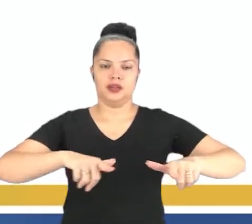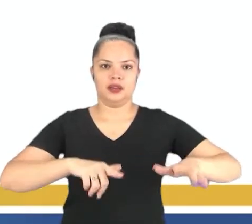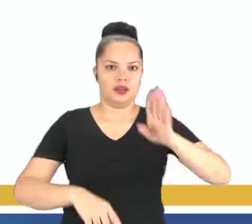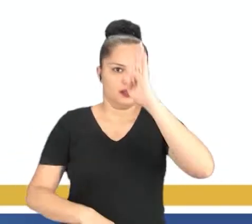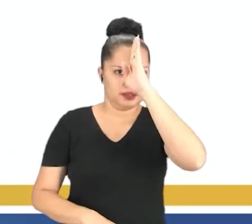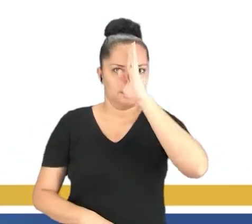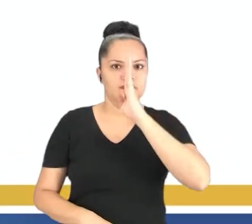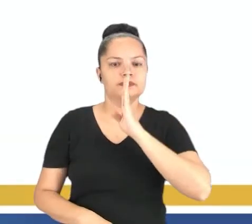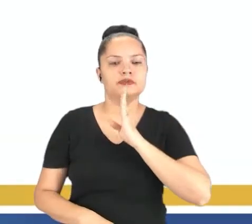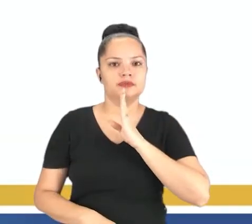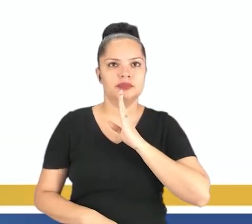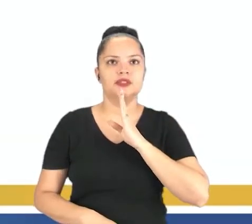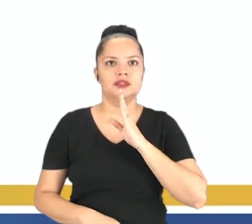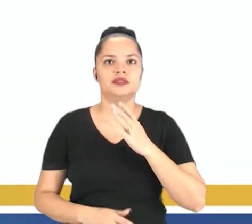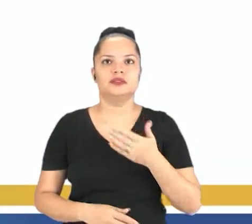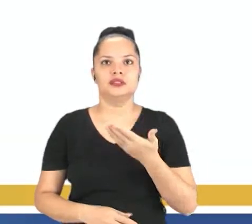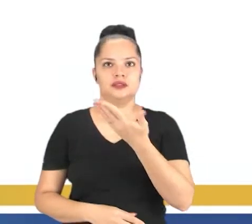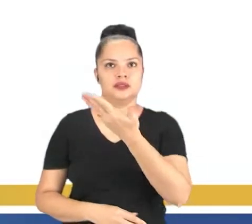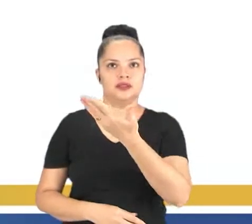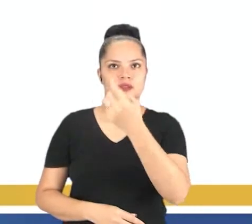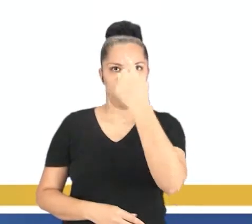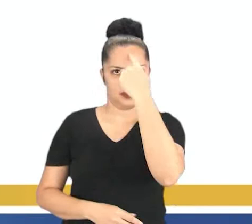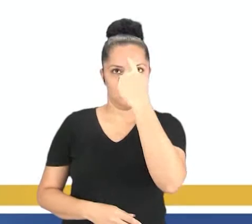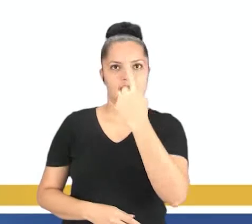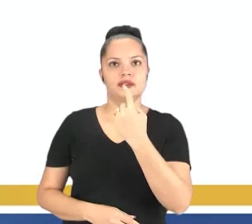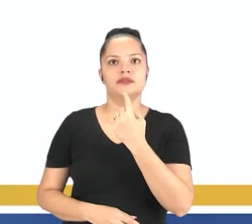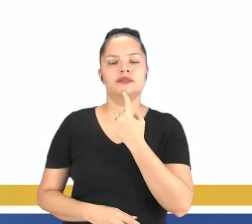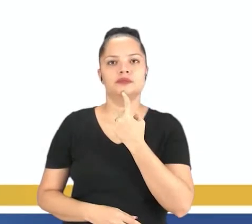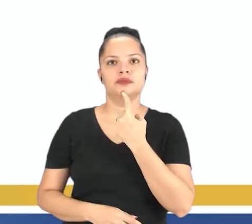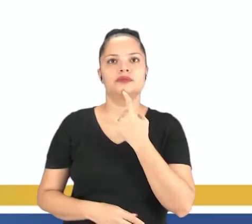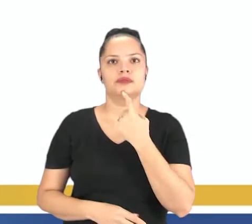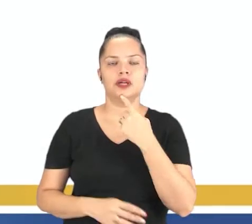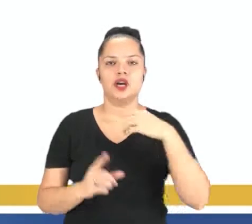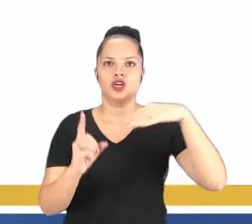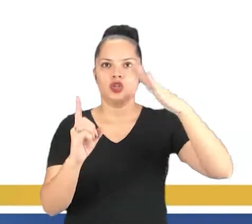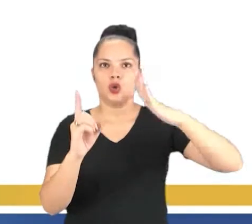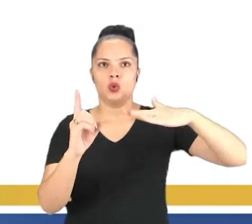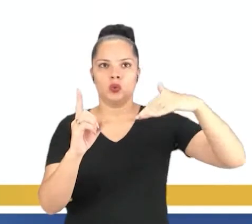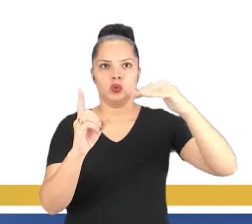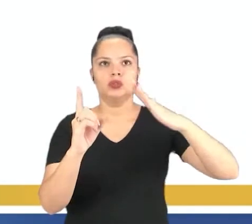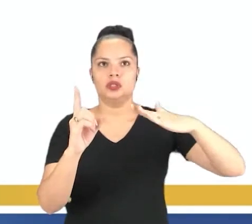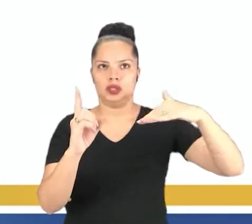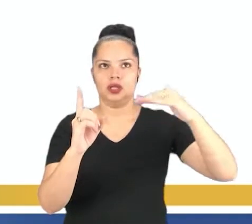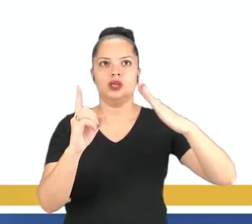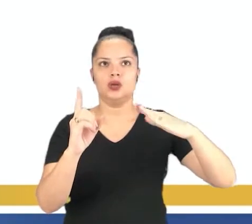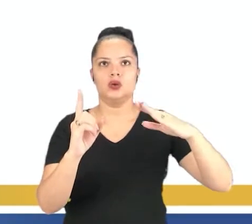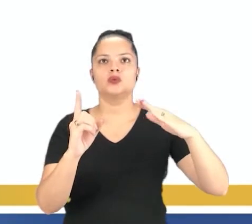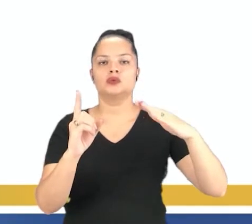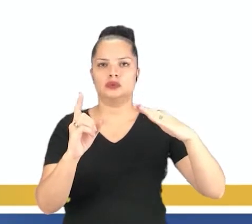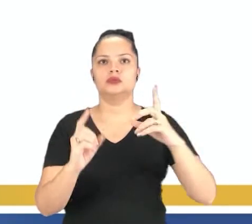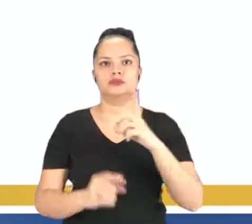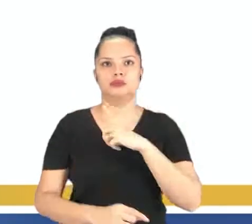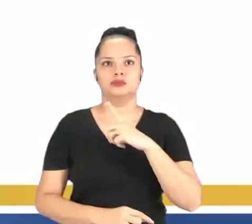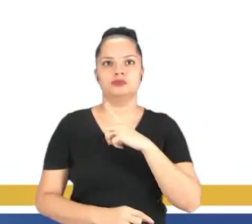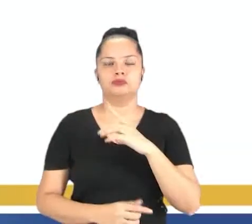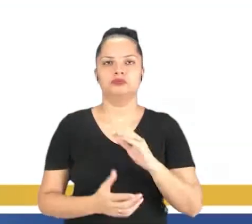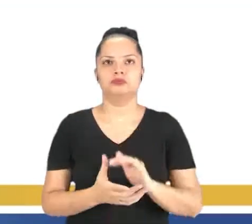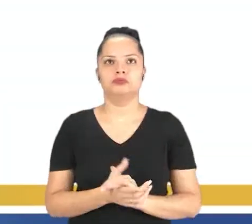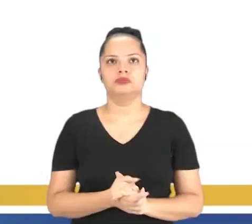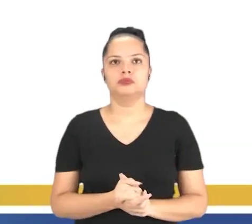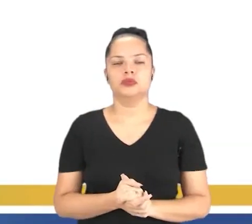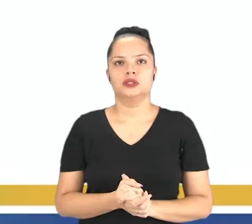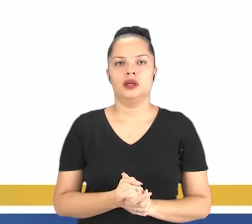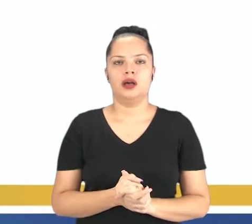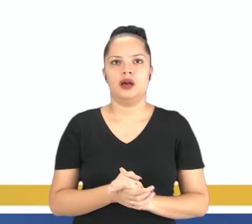Então observa a imagem aí tá pessoal que é do Deus 404 né ou quase sal quatro